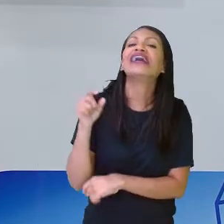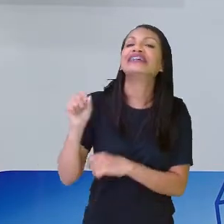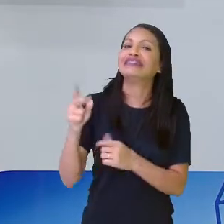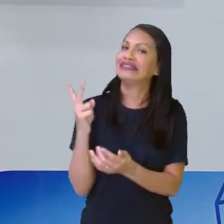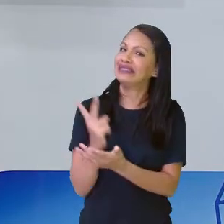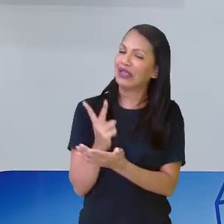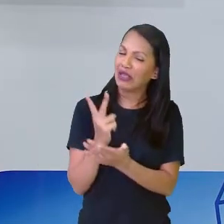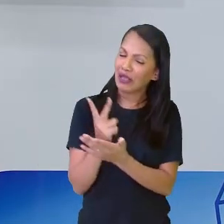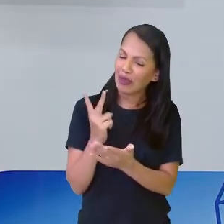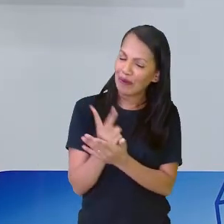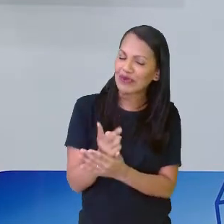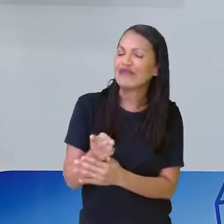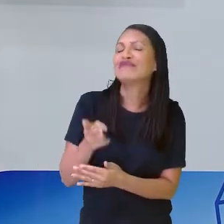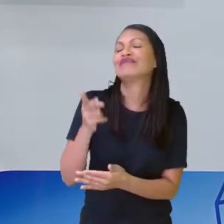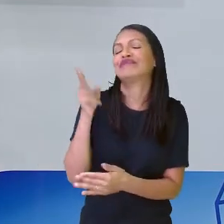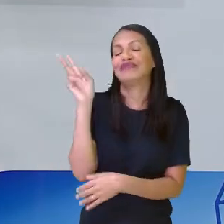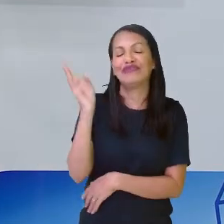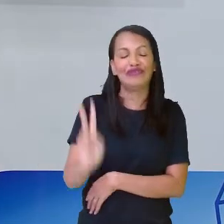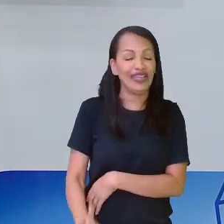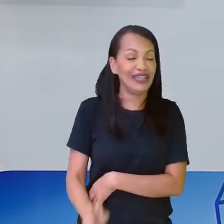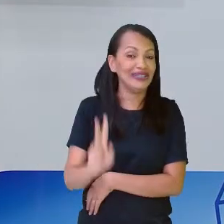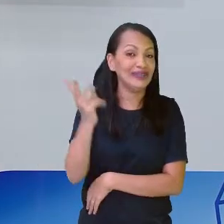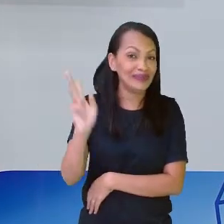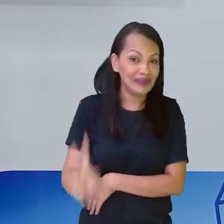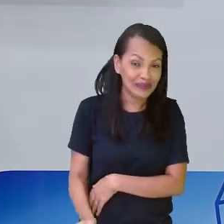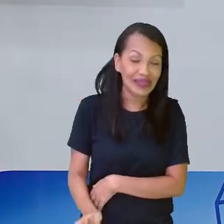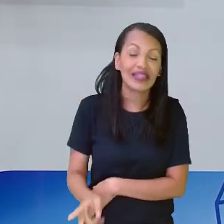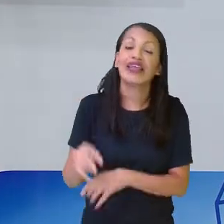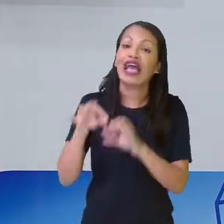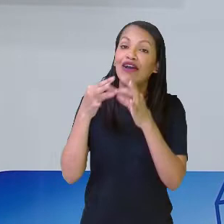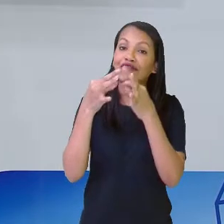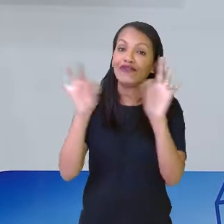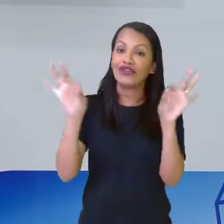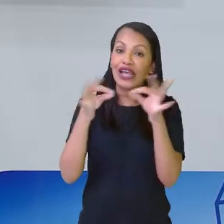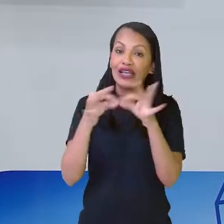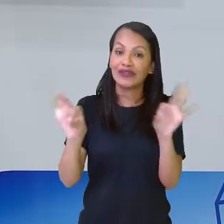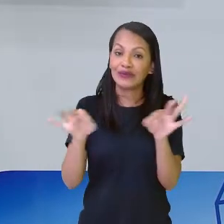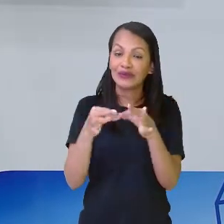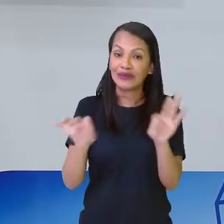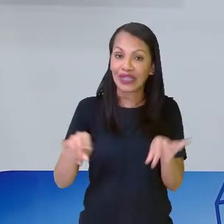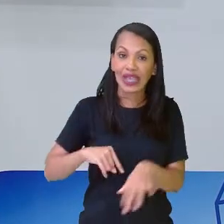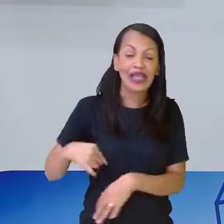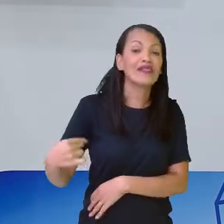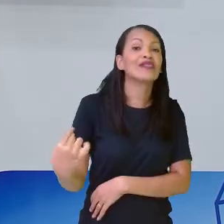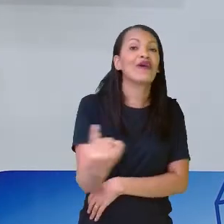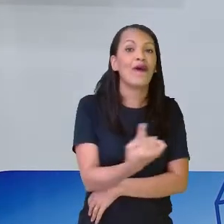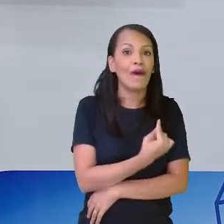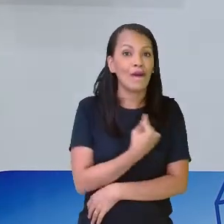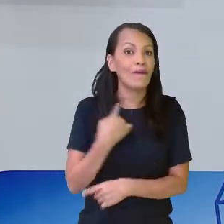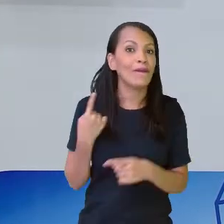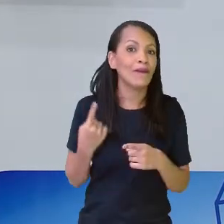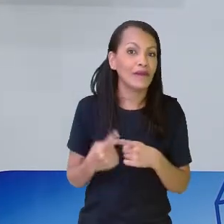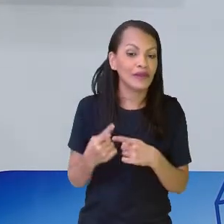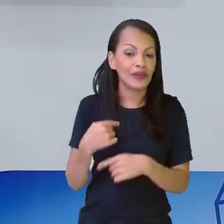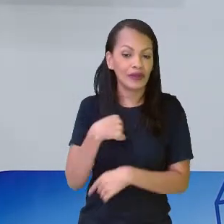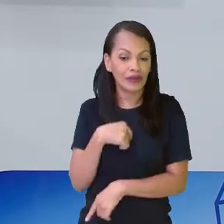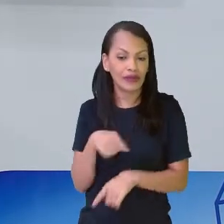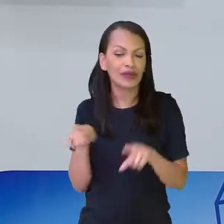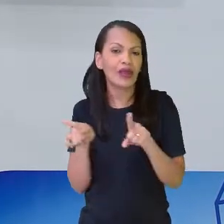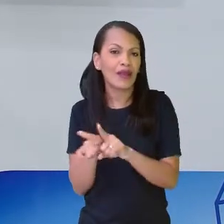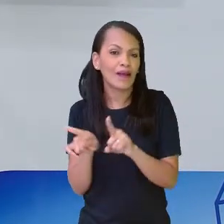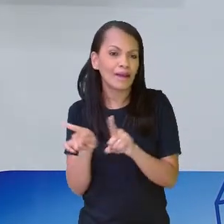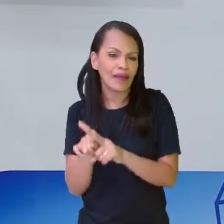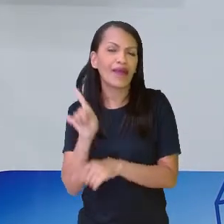muitas vezes várias dessas frases. Somos nós, né? Nós, porque eu também sou, a professora também